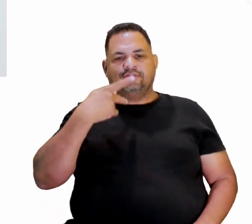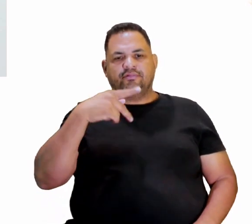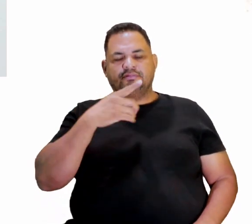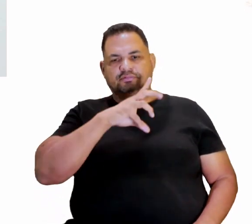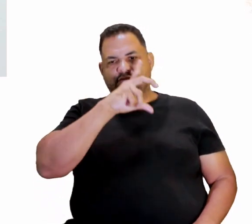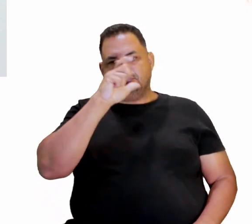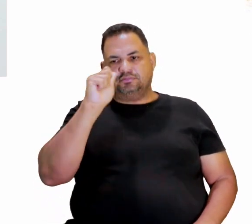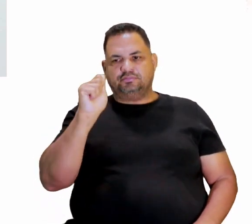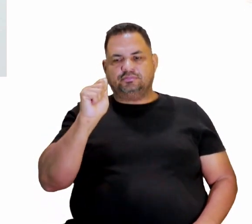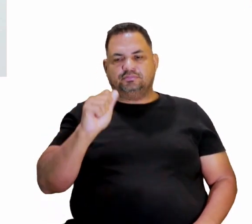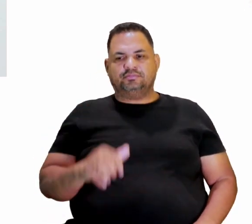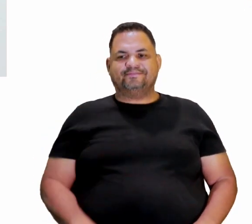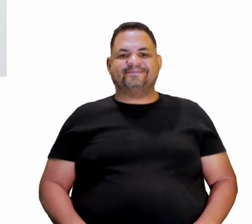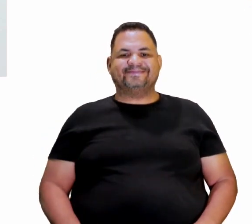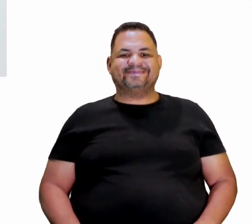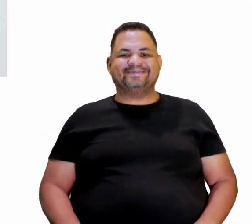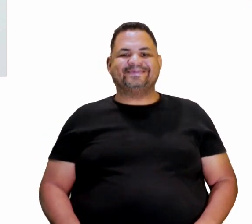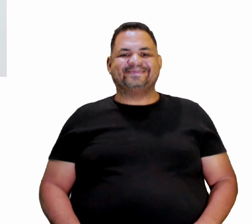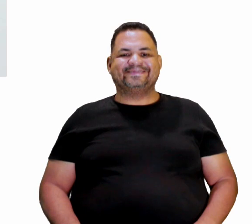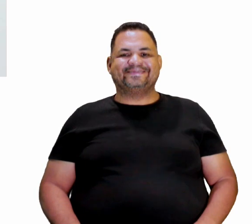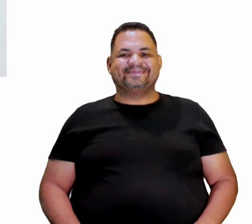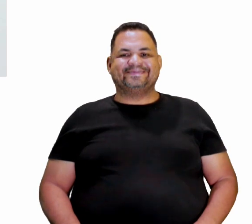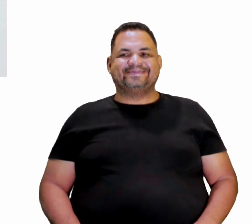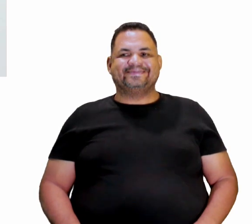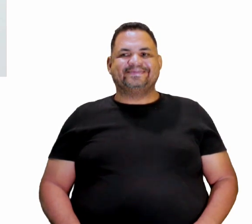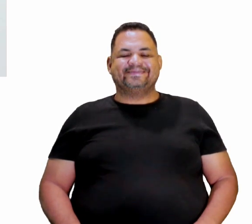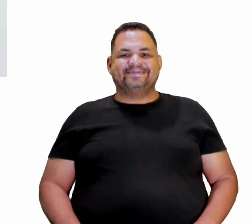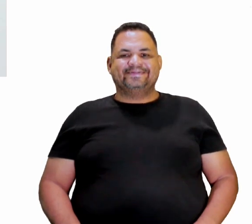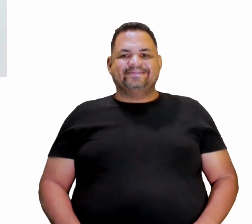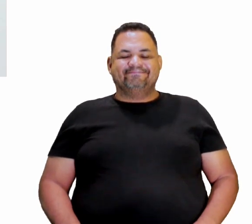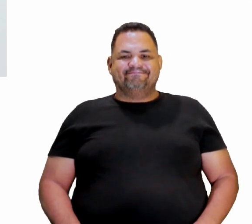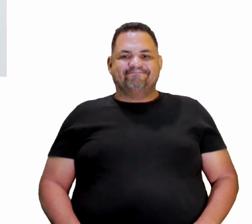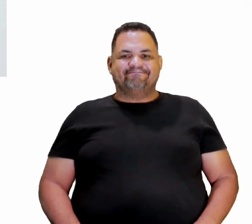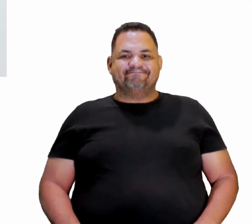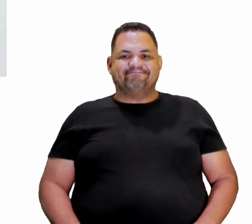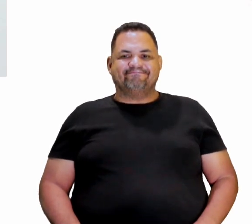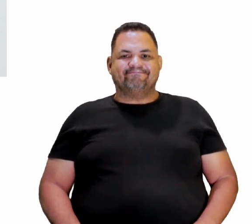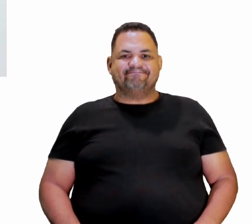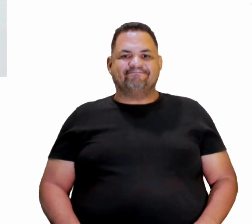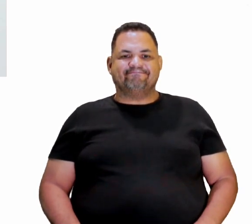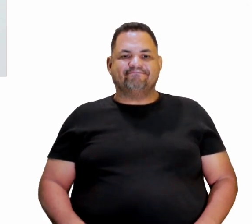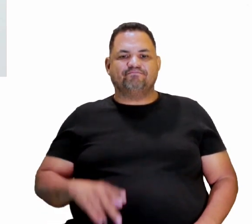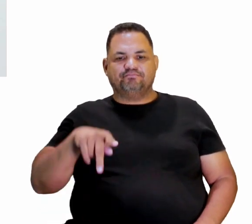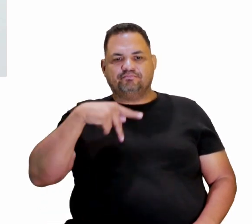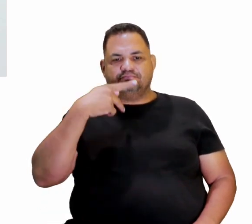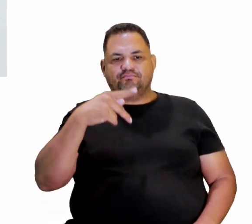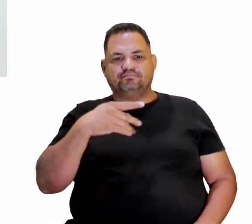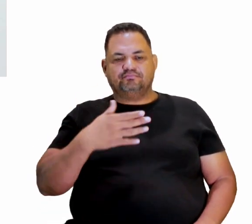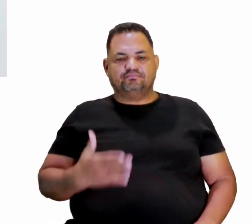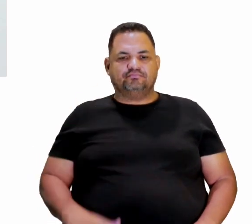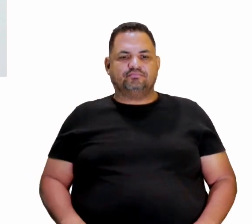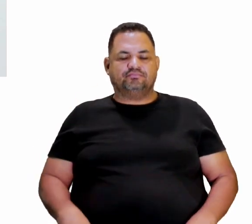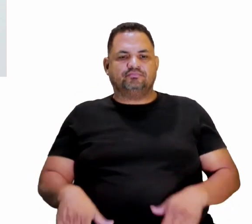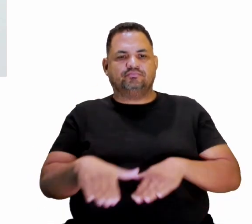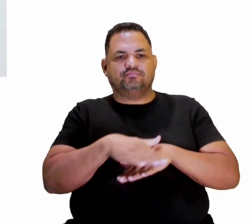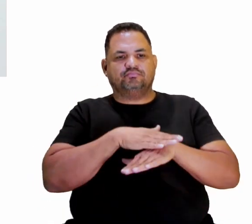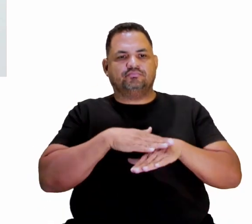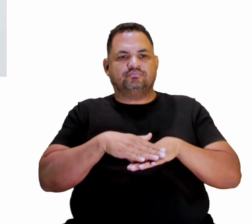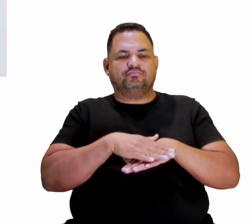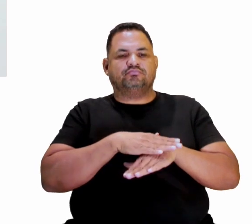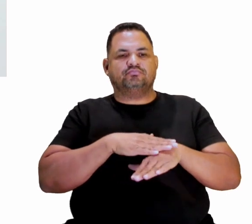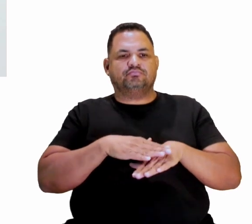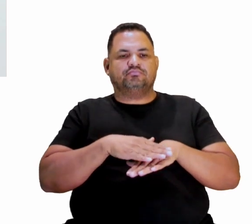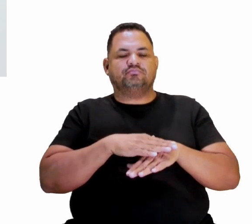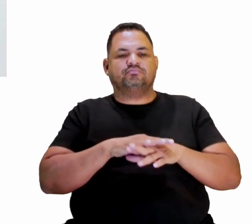então pode dizer every day. I talk to my friends every day. Eu falo ou converso com os meus amigos